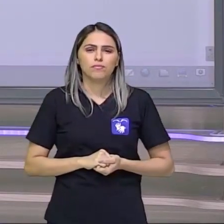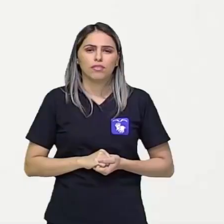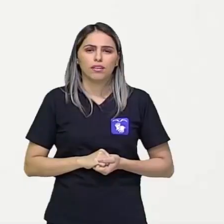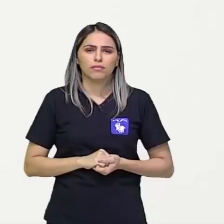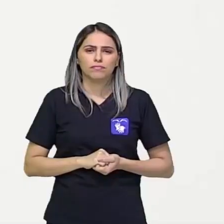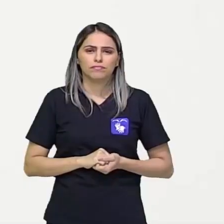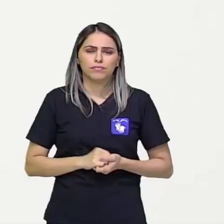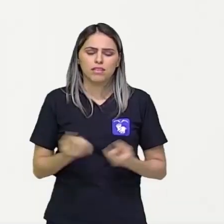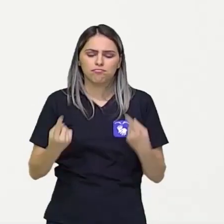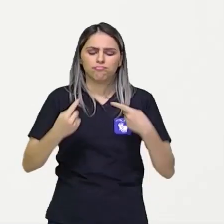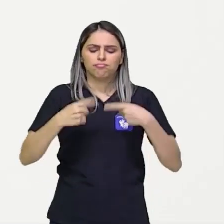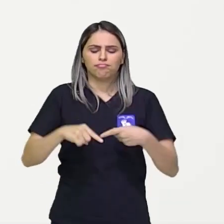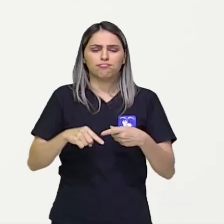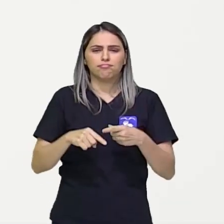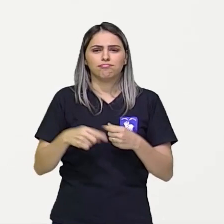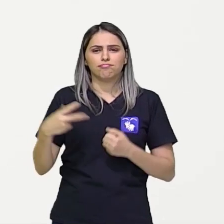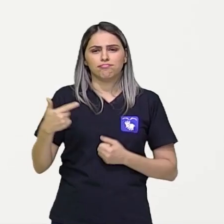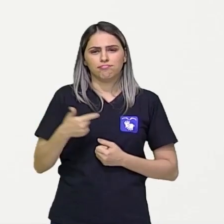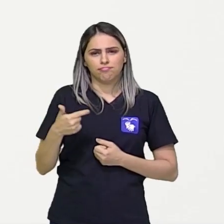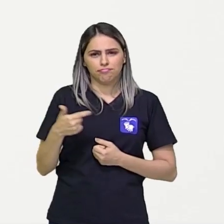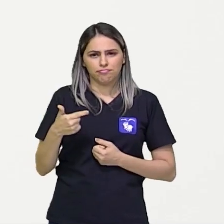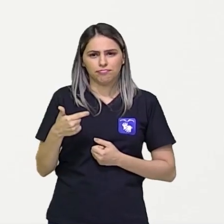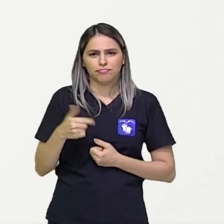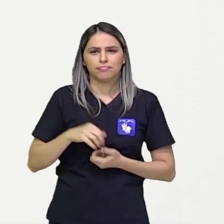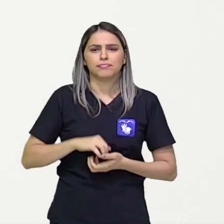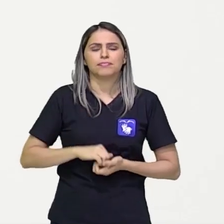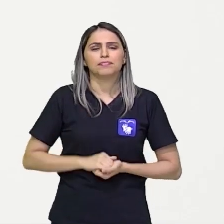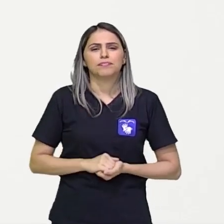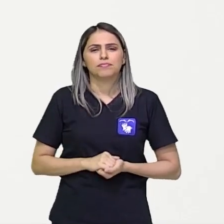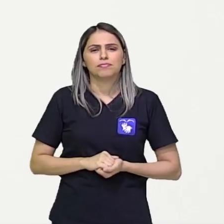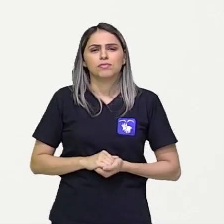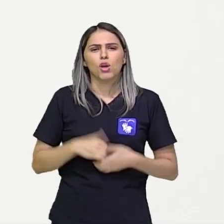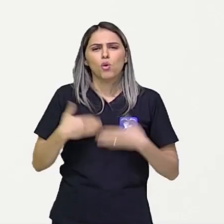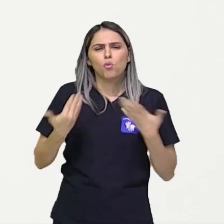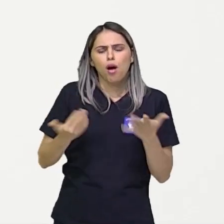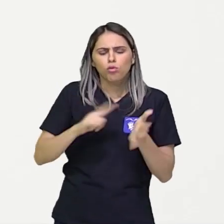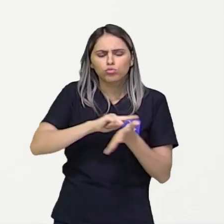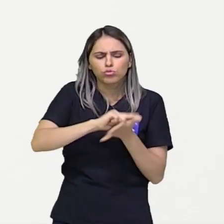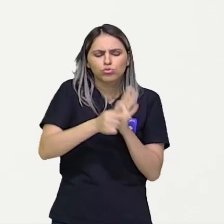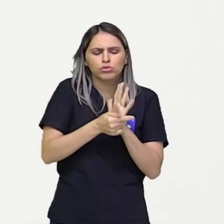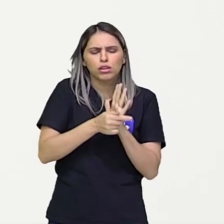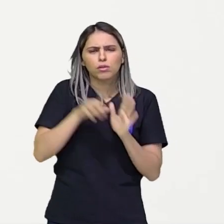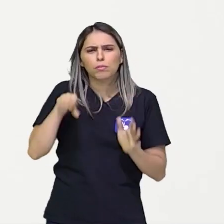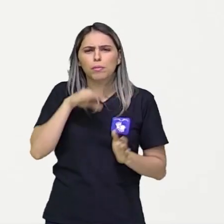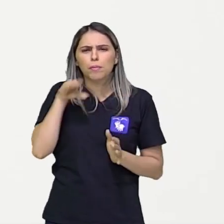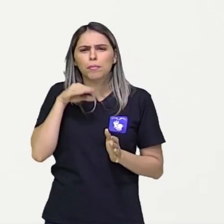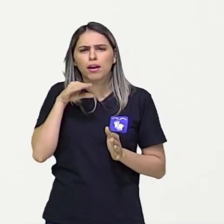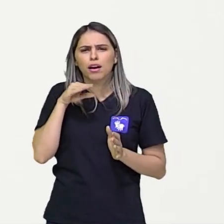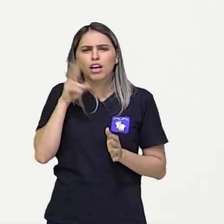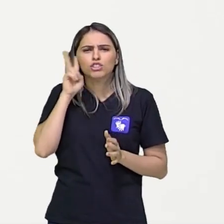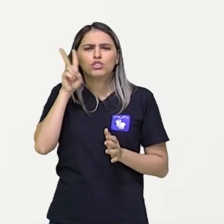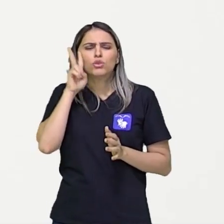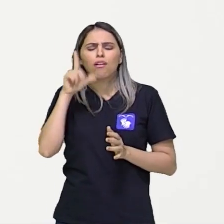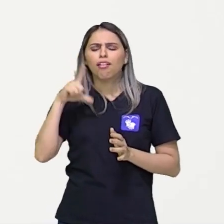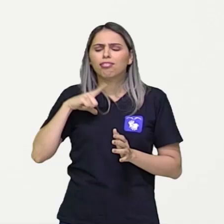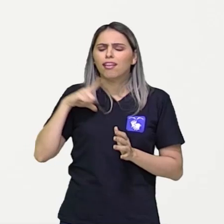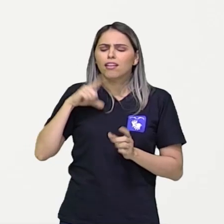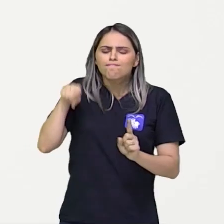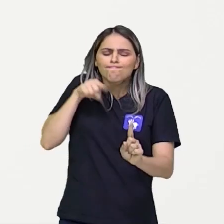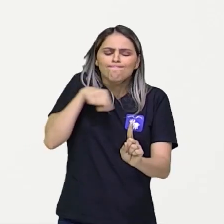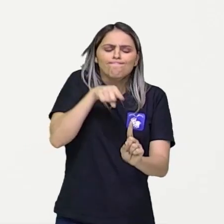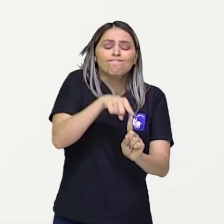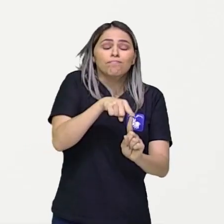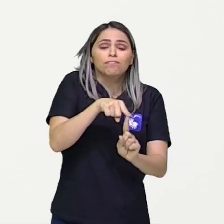Vamos para o nosso desafio número 2. Qual é o gênero oral em que a história tem